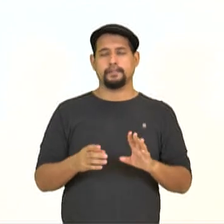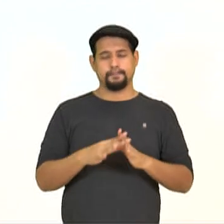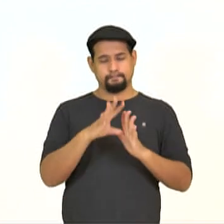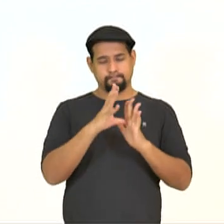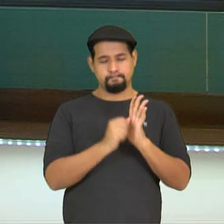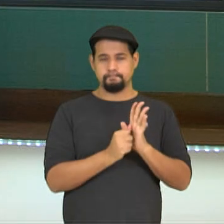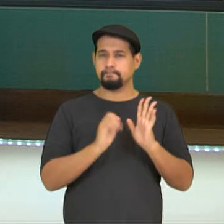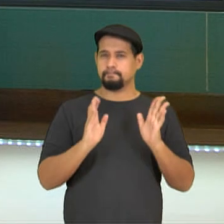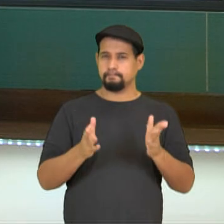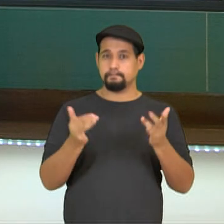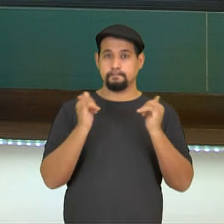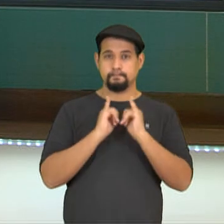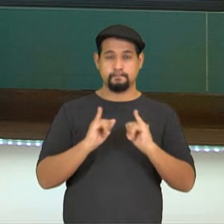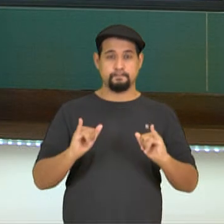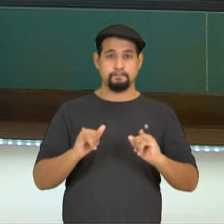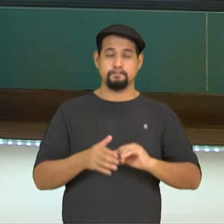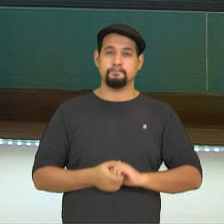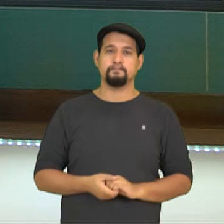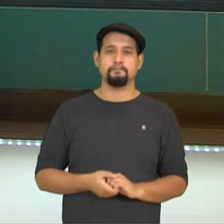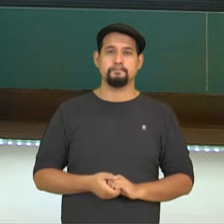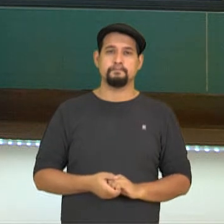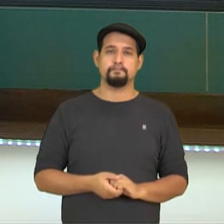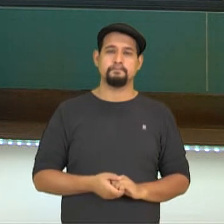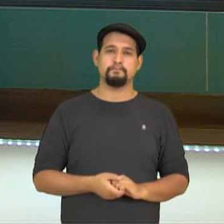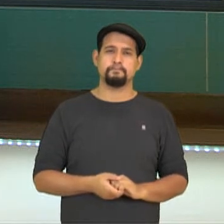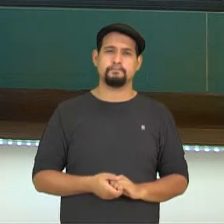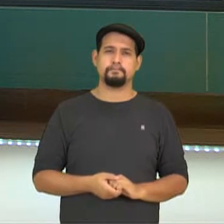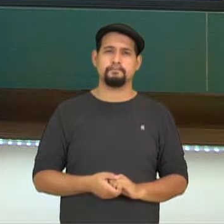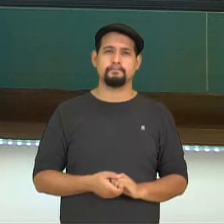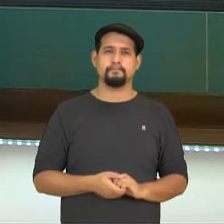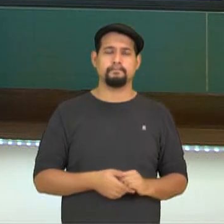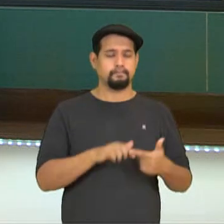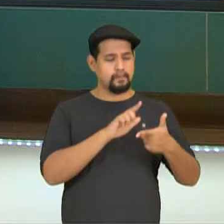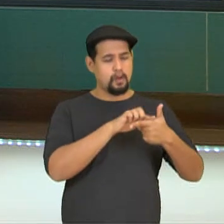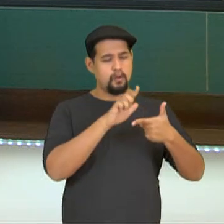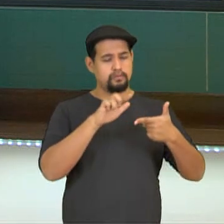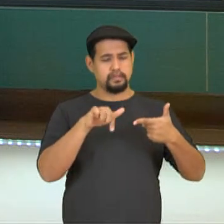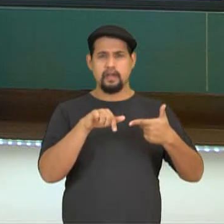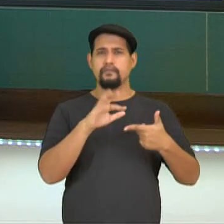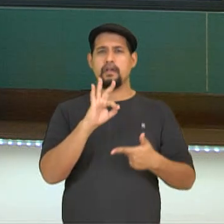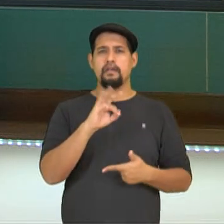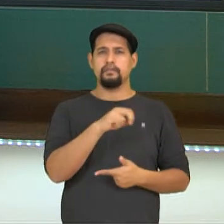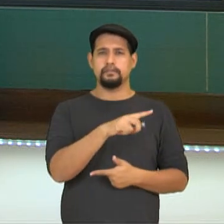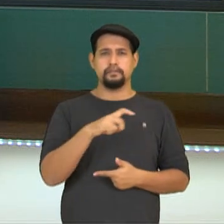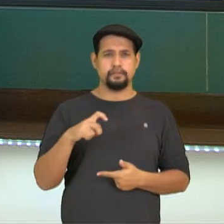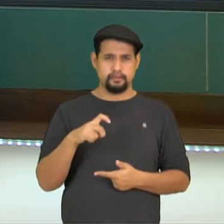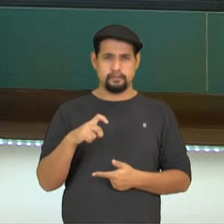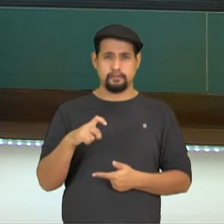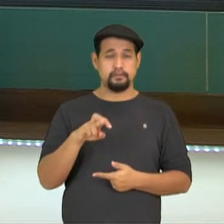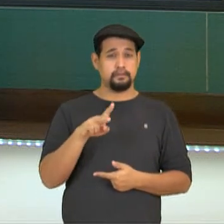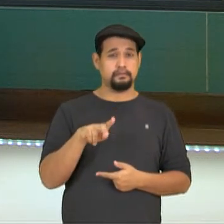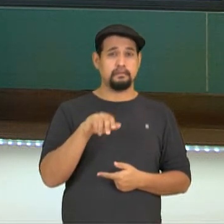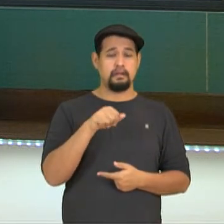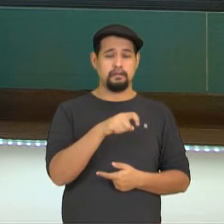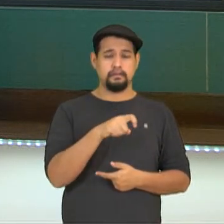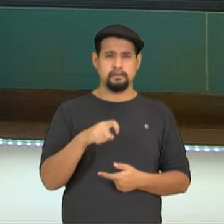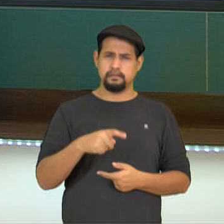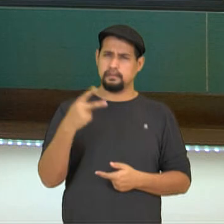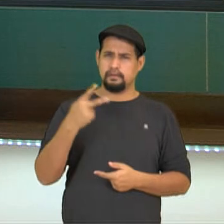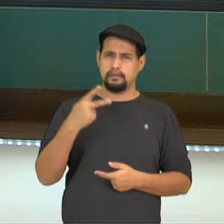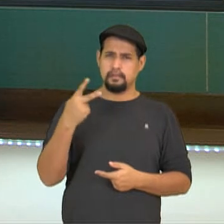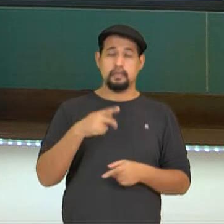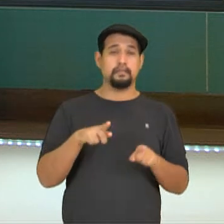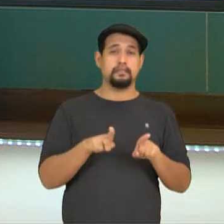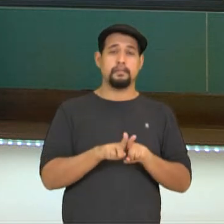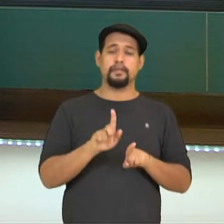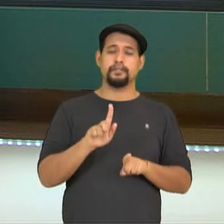registrado essa informação. Os gráficos das funções quadráticas f de x igual a ax ao quadrado e